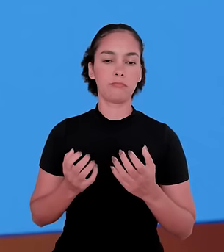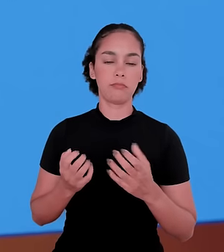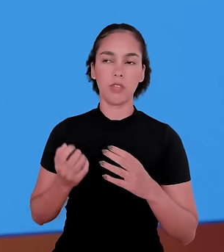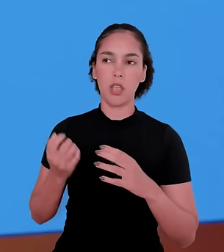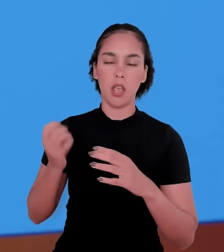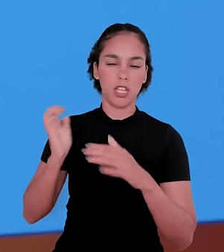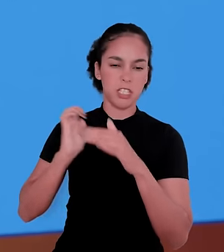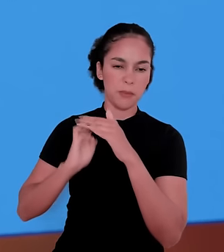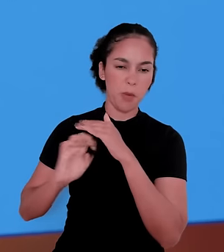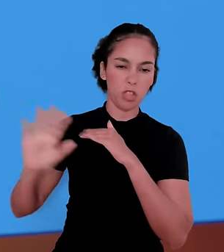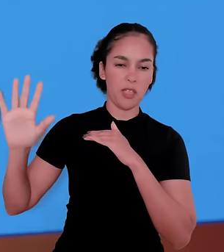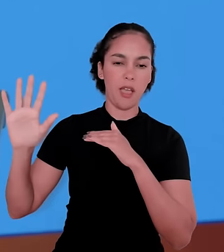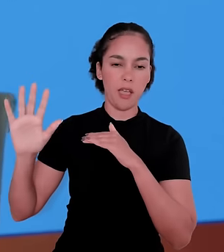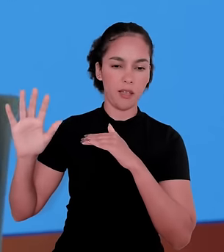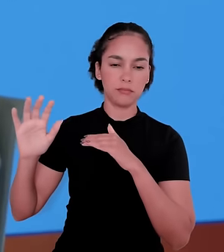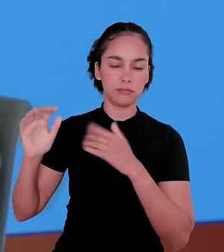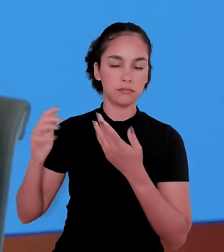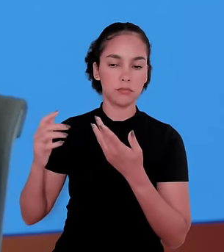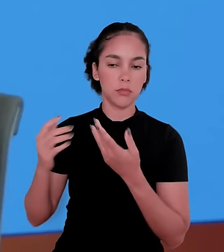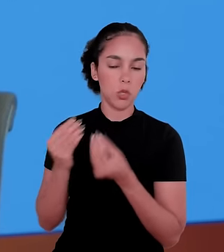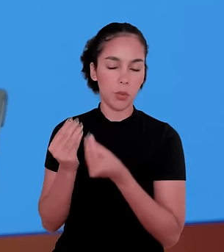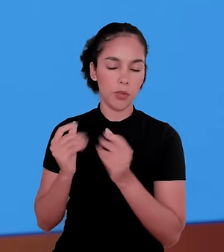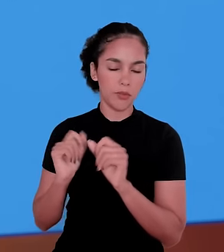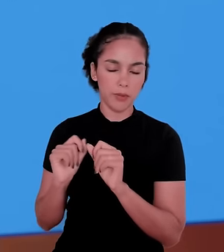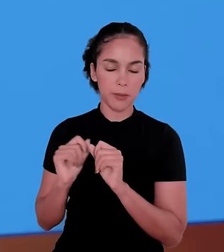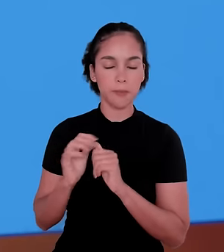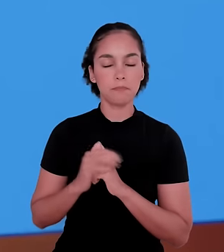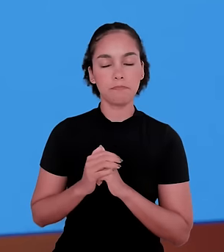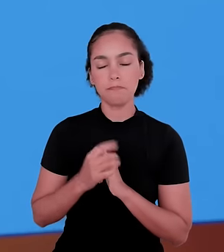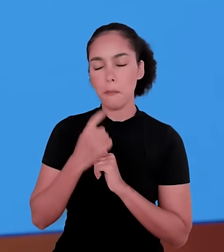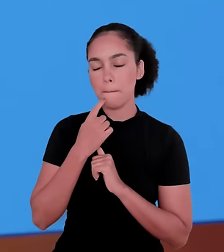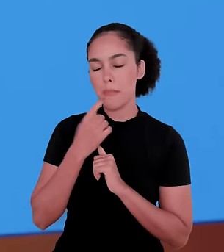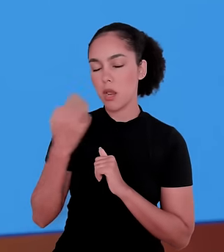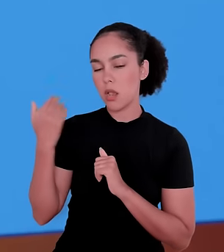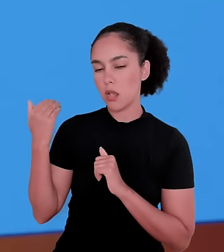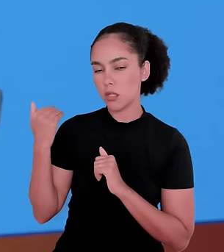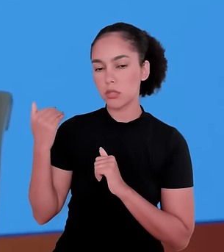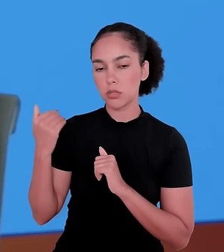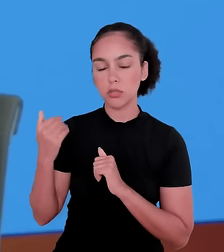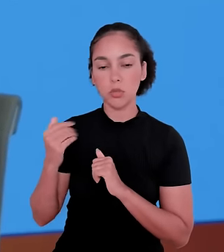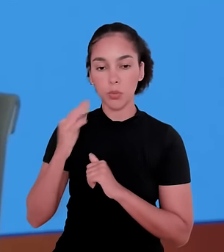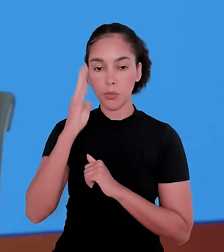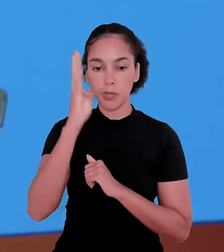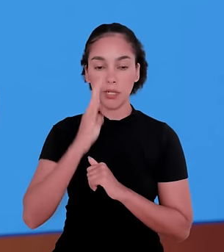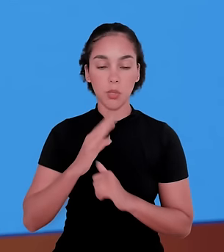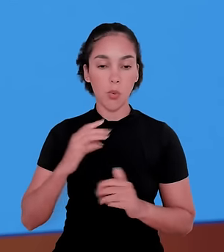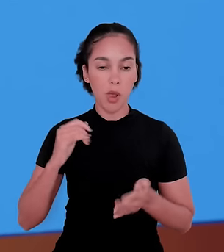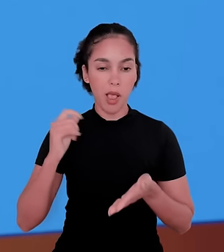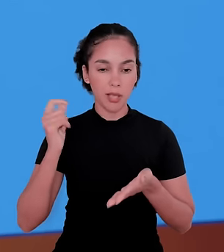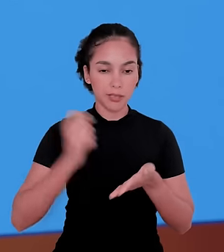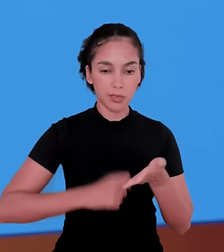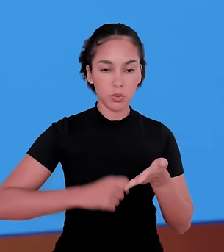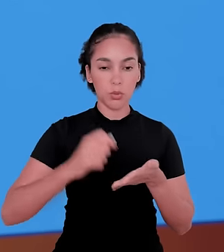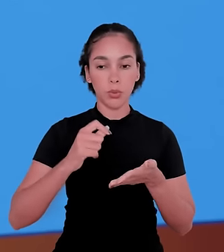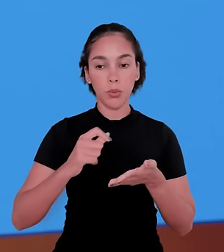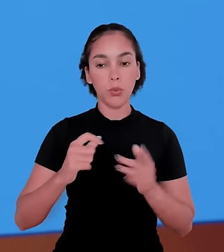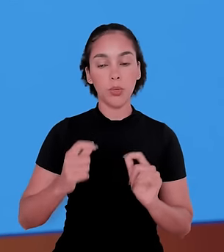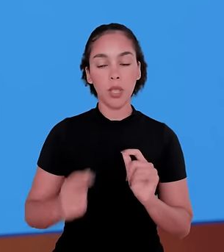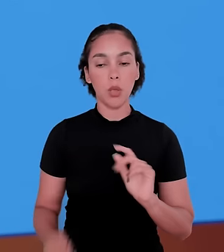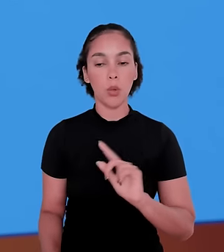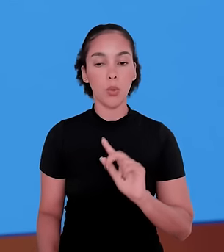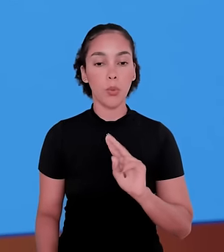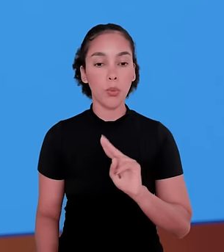negócio e tudo mais eh recentemente assim há poucos anos o Brasil assinou um um tratado chamado protocolo de